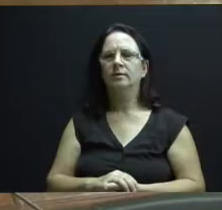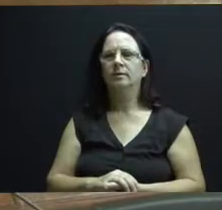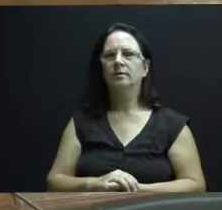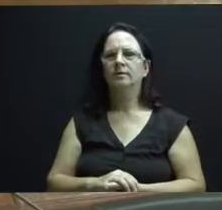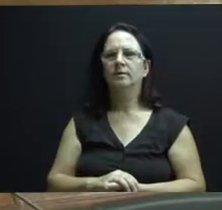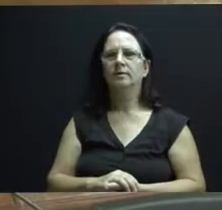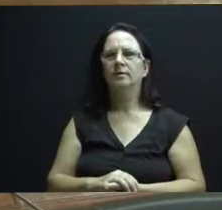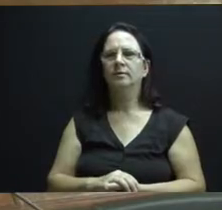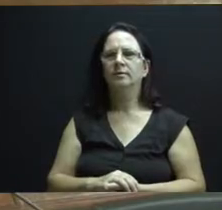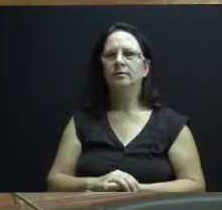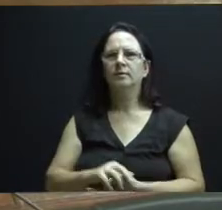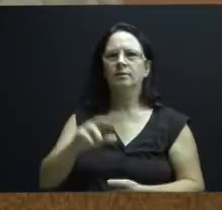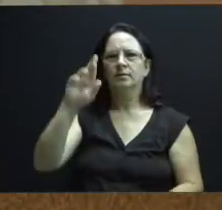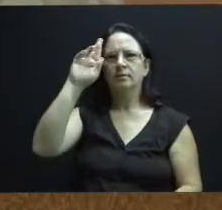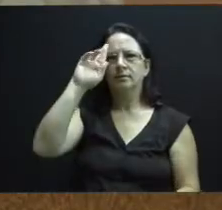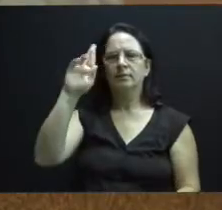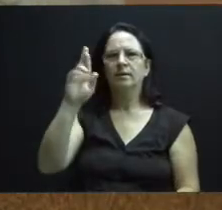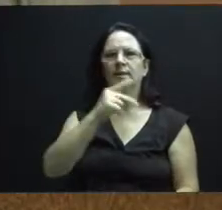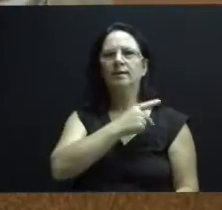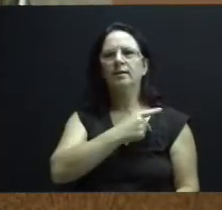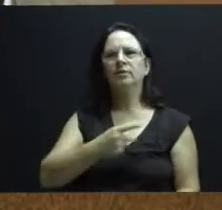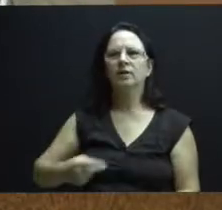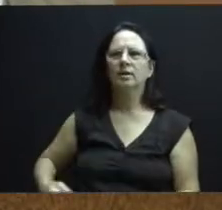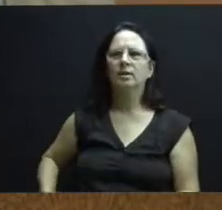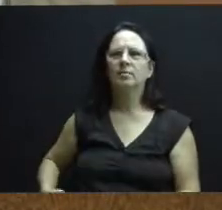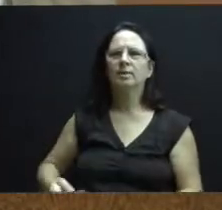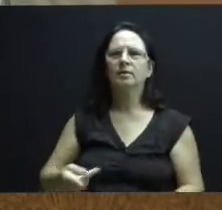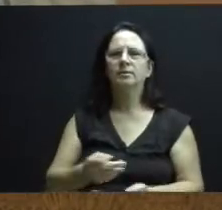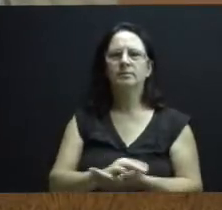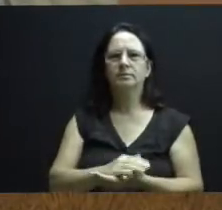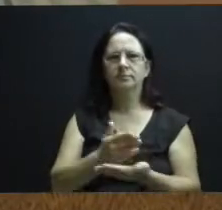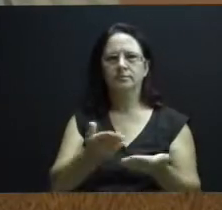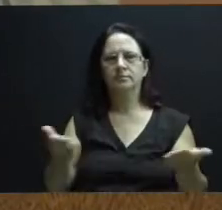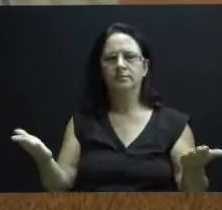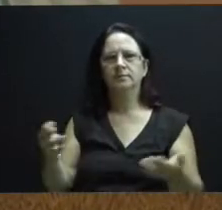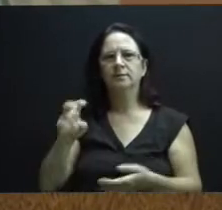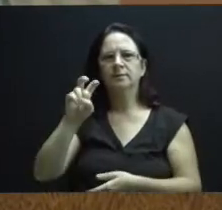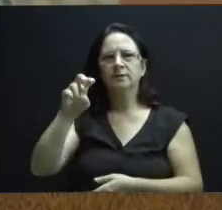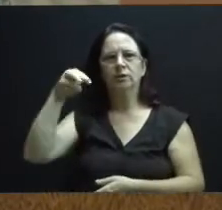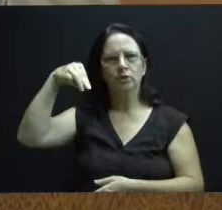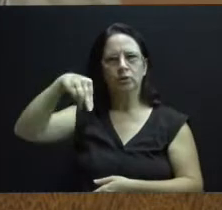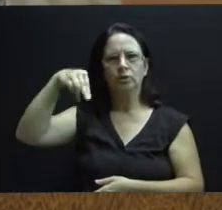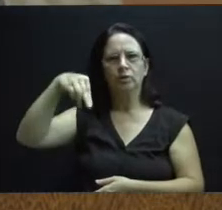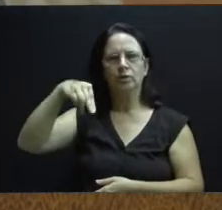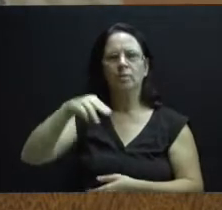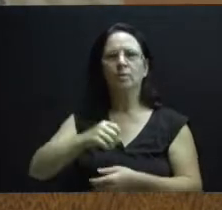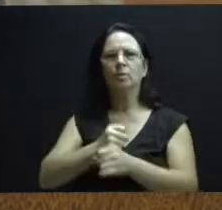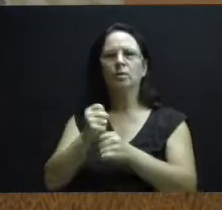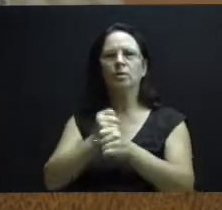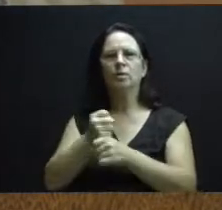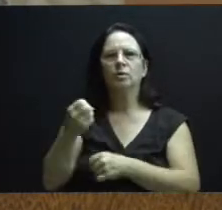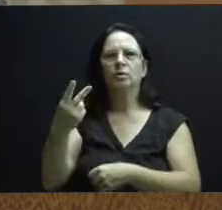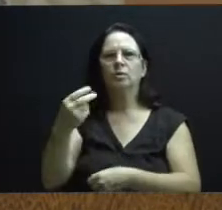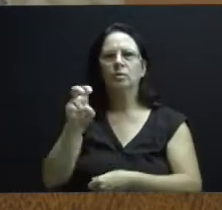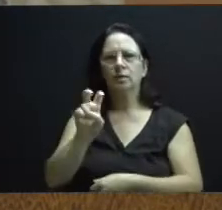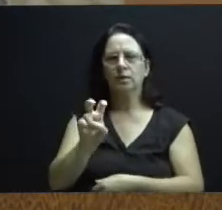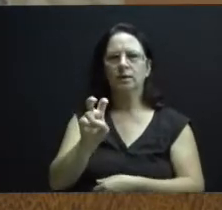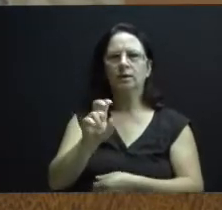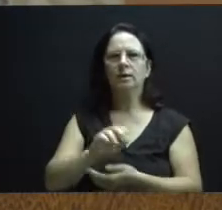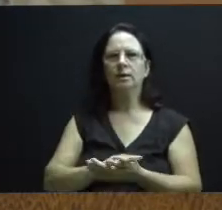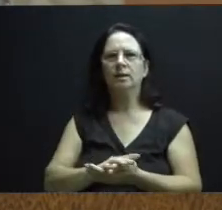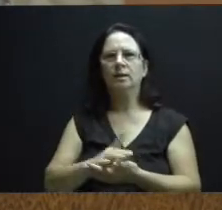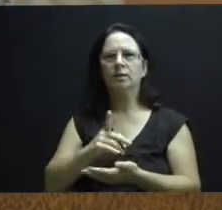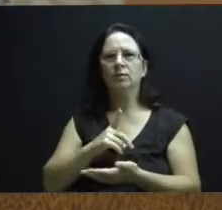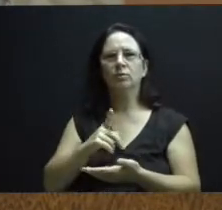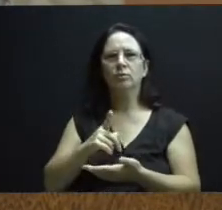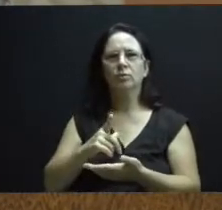senhor presidente e nobres vereadores em 5 de novembro de 2015 ocorreu o pior